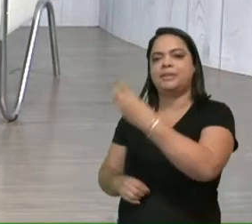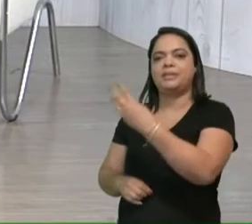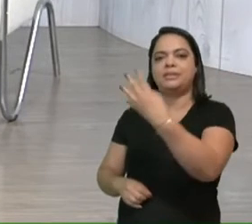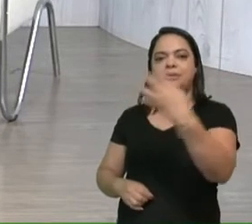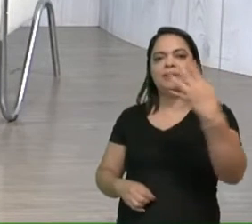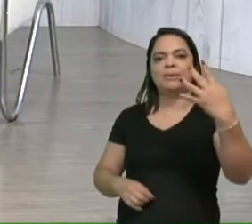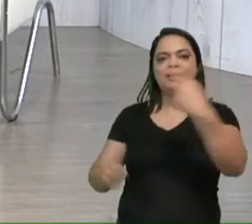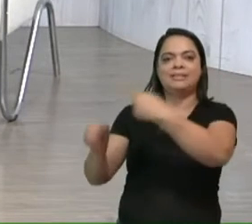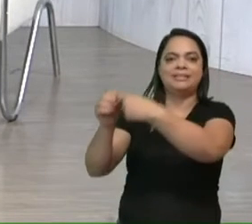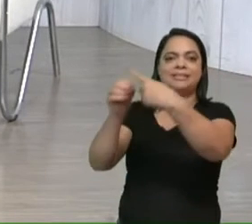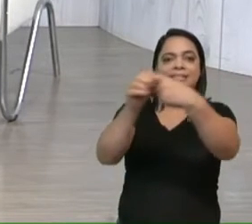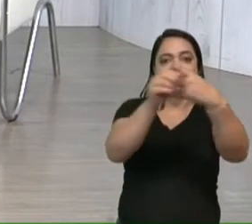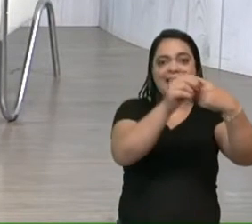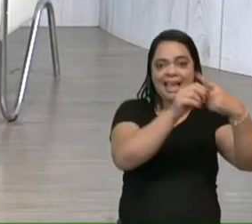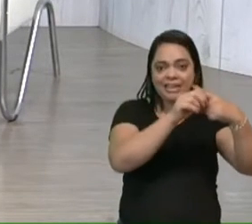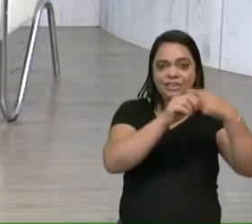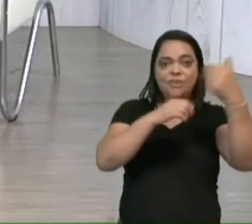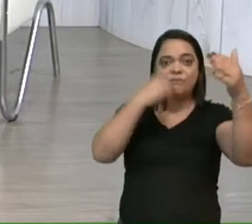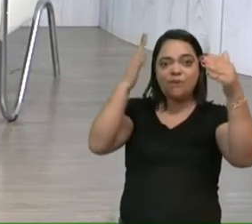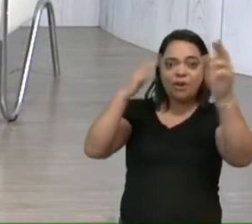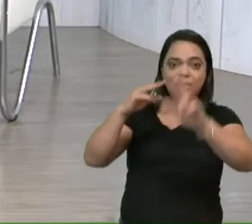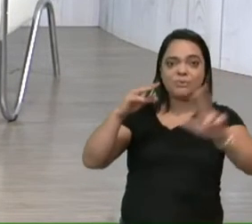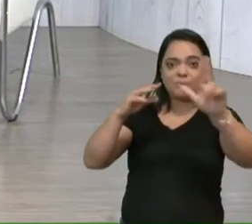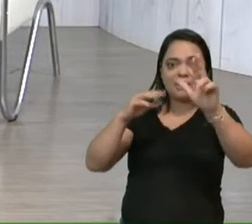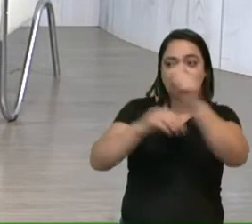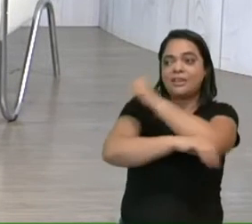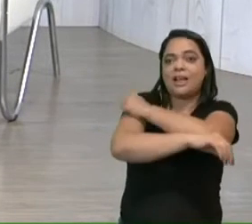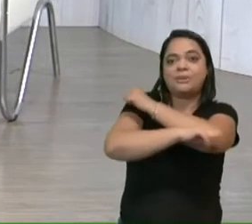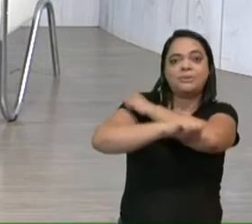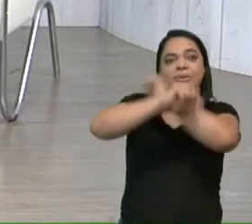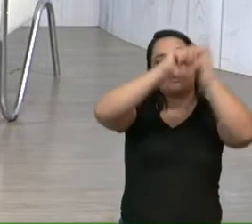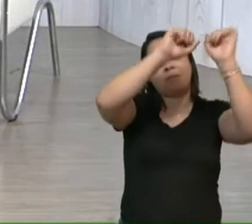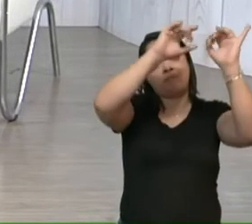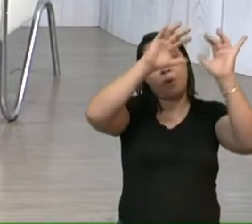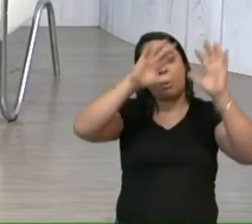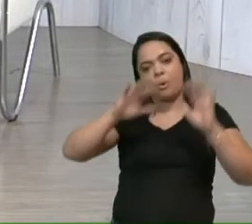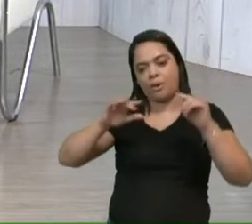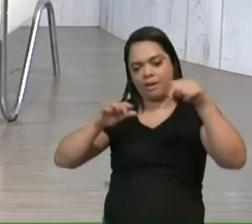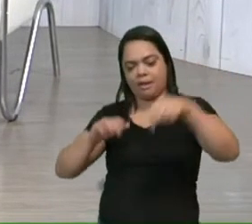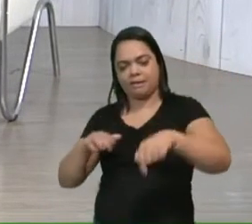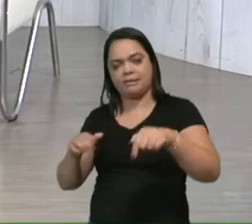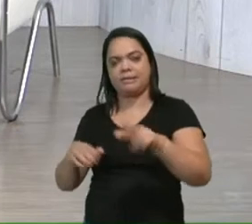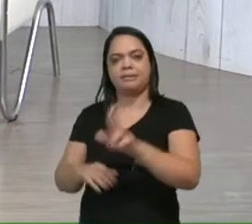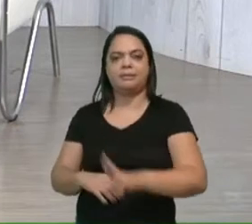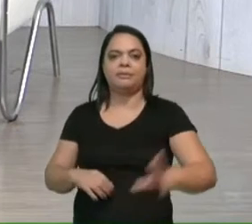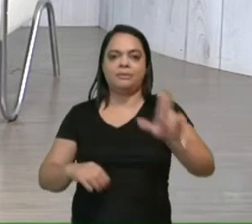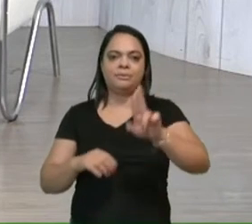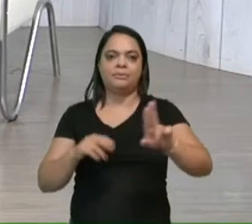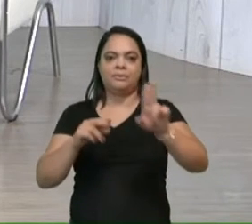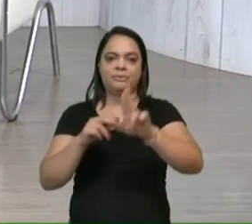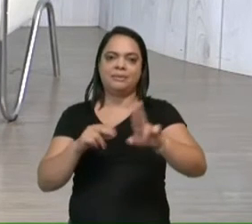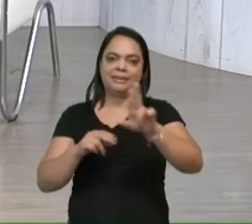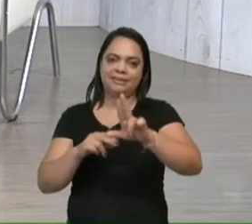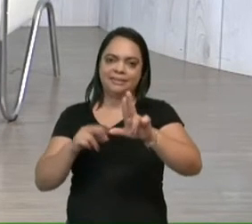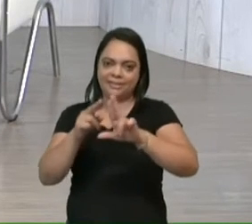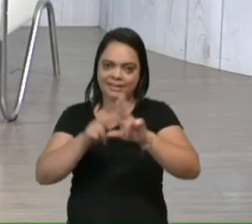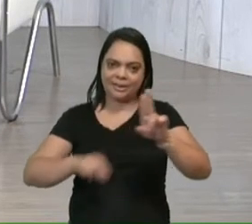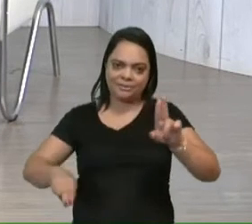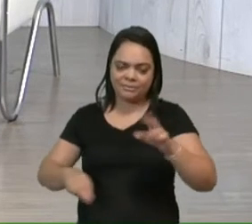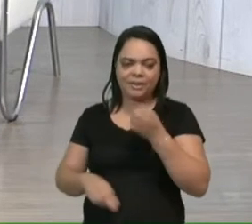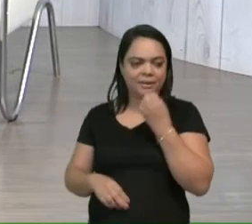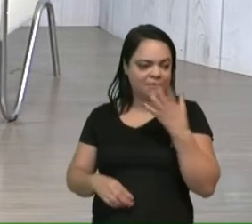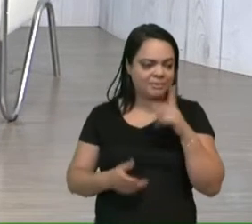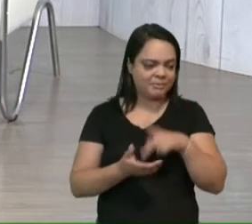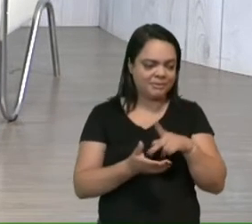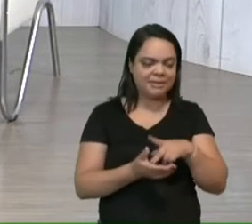cidades além de Uberlândia estudam conosco na Universidade Federal de Uberlândia Isso é muito bom né PR reitora muito bom muito